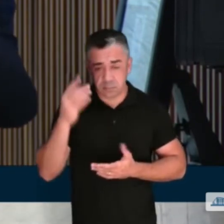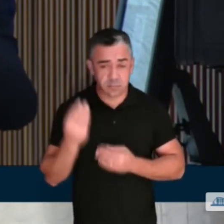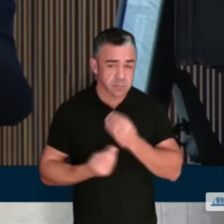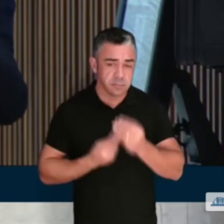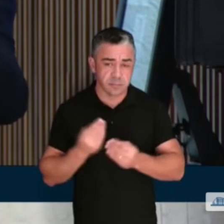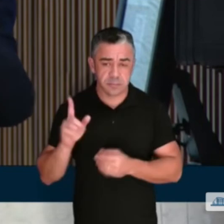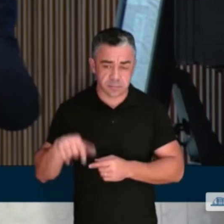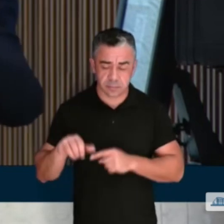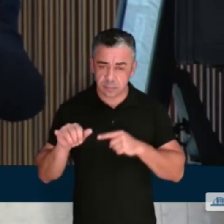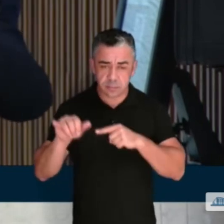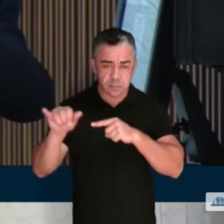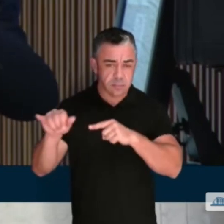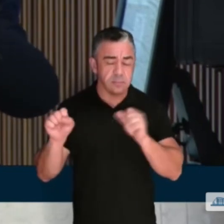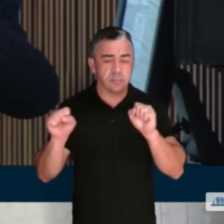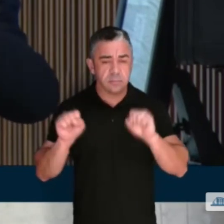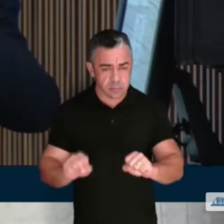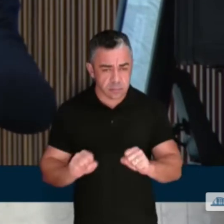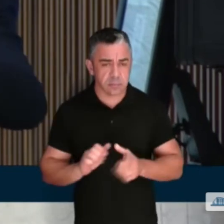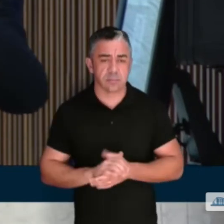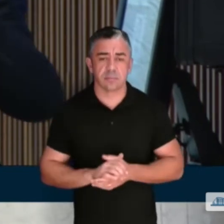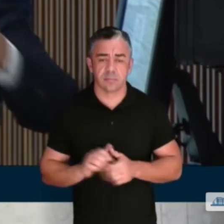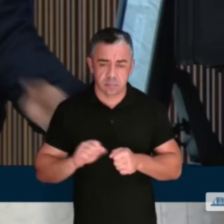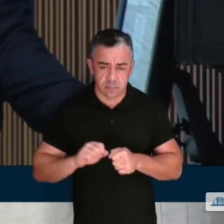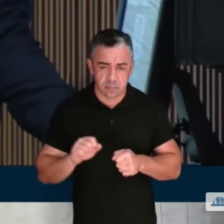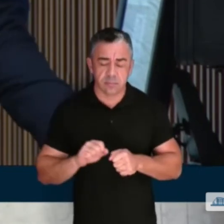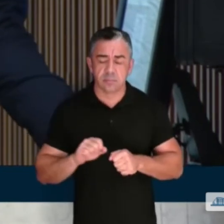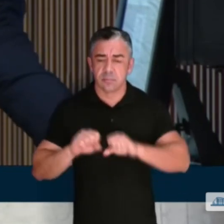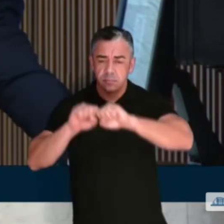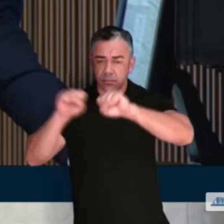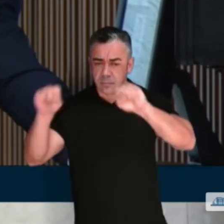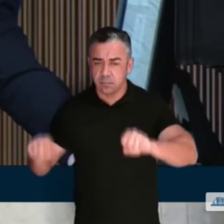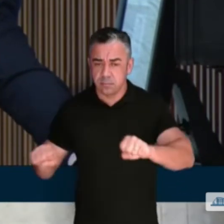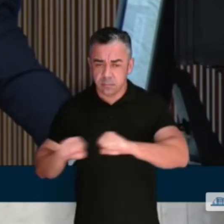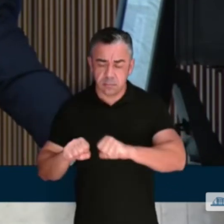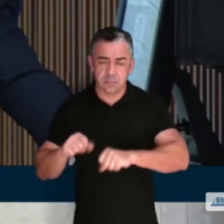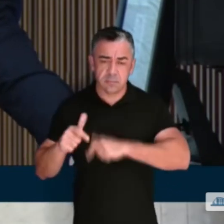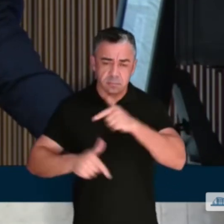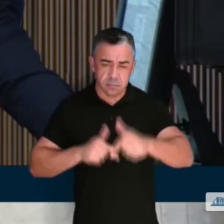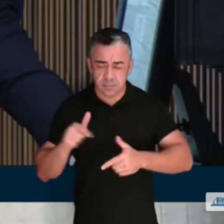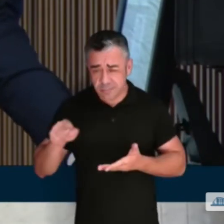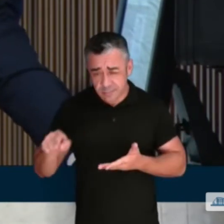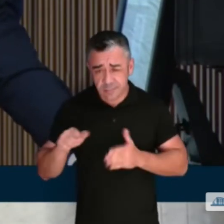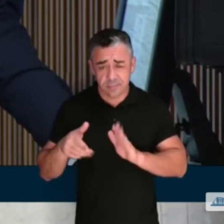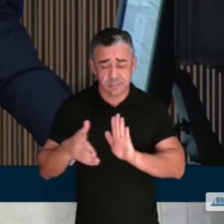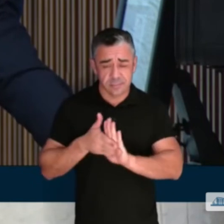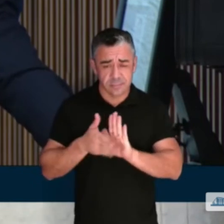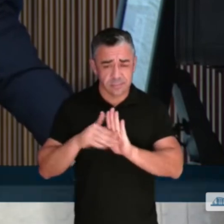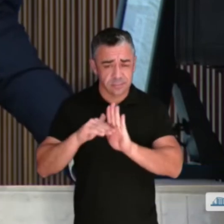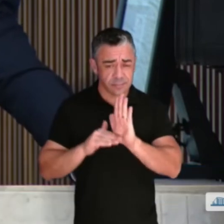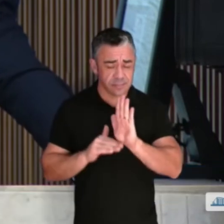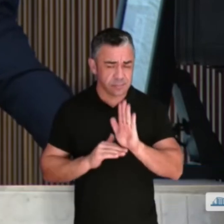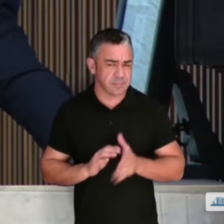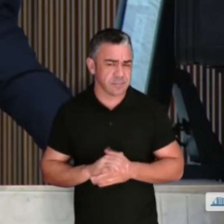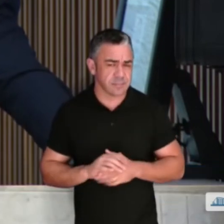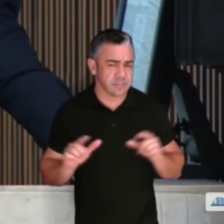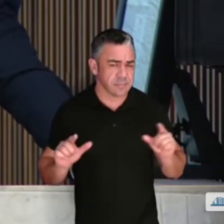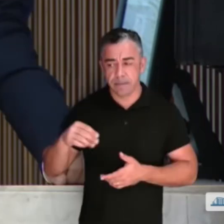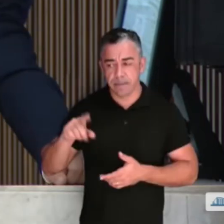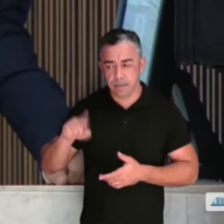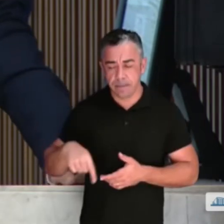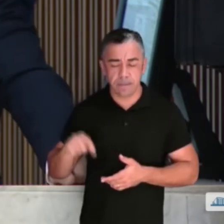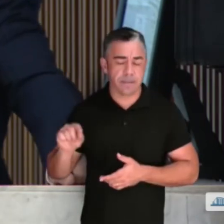são as aeronaves que poderão fazer o sistema proposto aqui. Quem